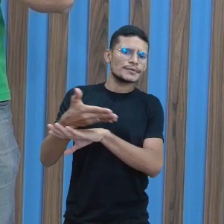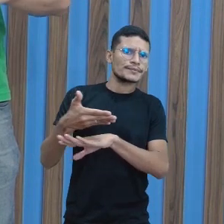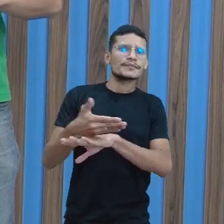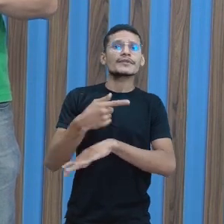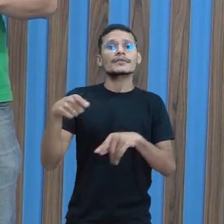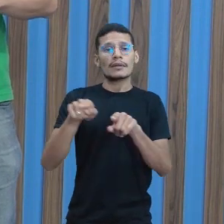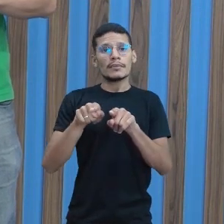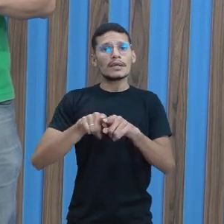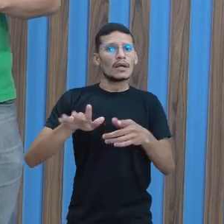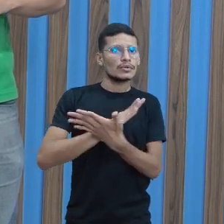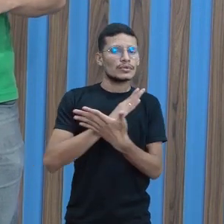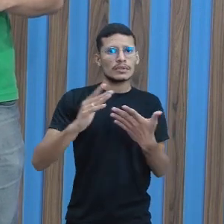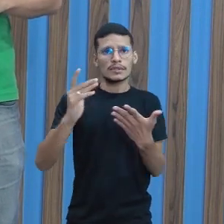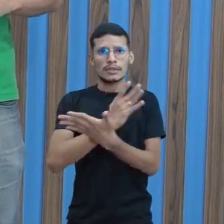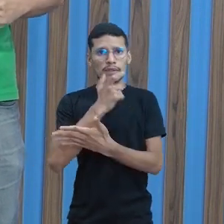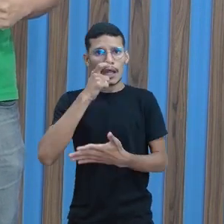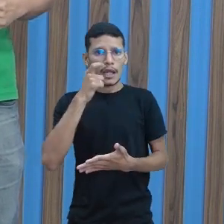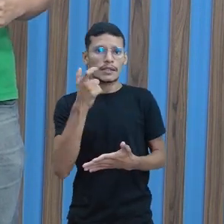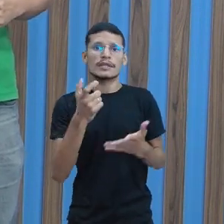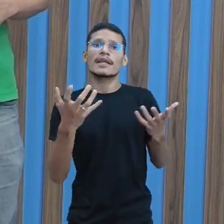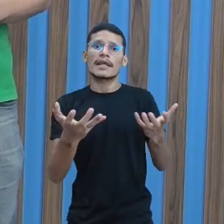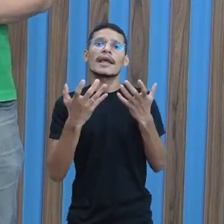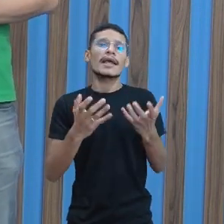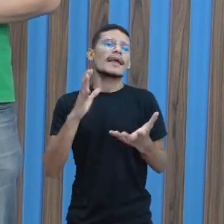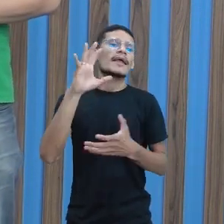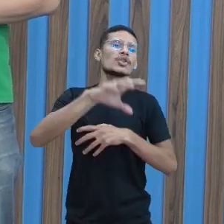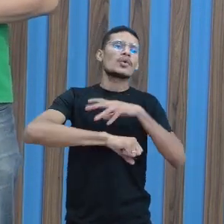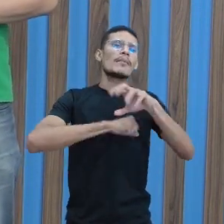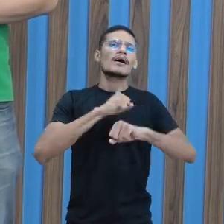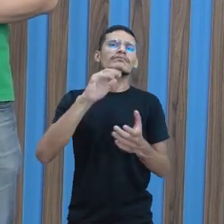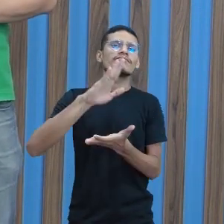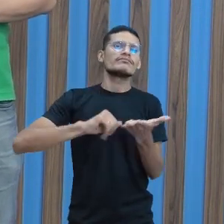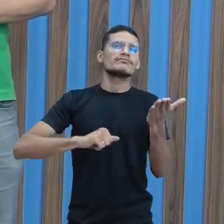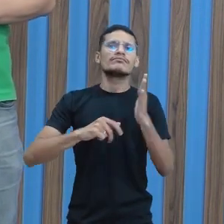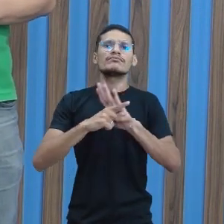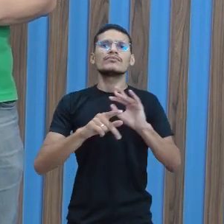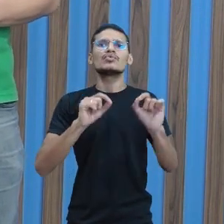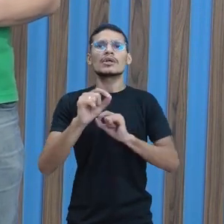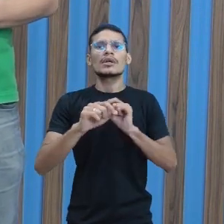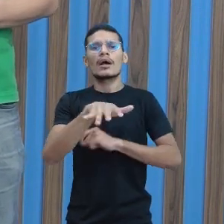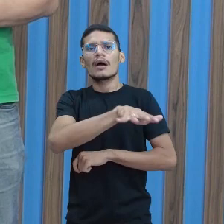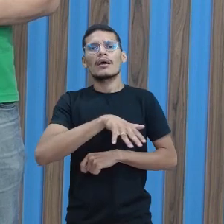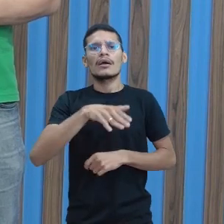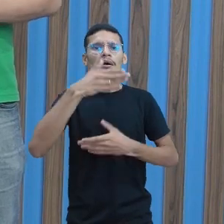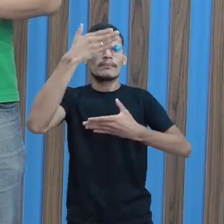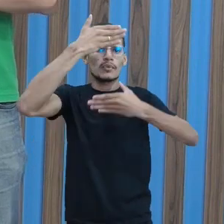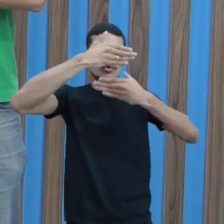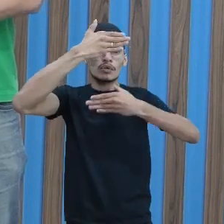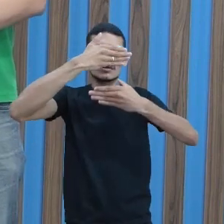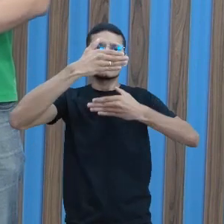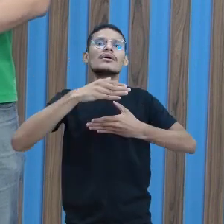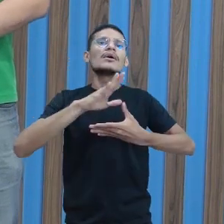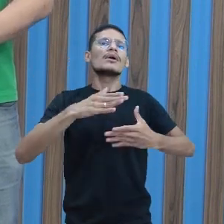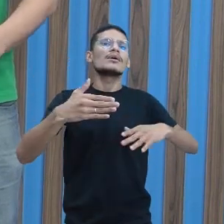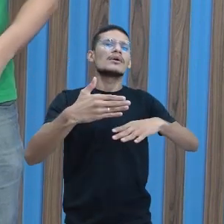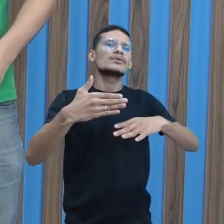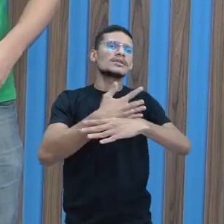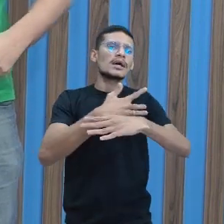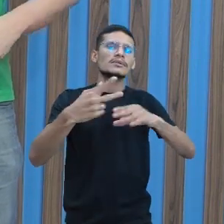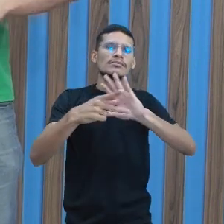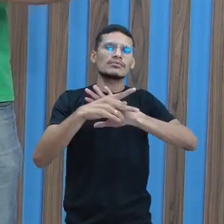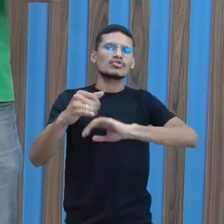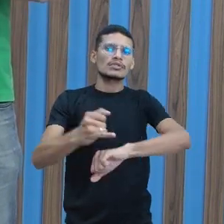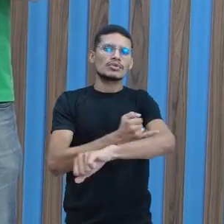movidos por uma série de interesses, tentaram tomar da mão dos muçulmanos, né, a cidade de Jerusalém.